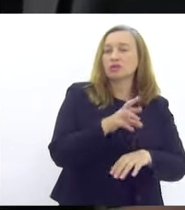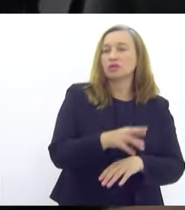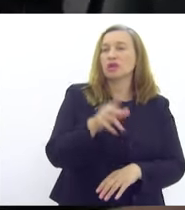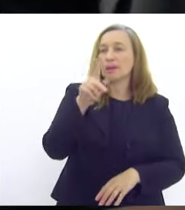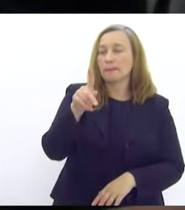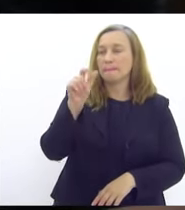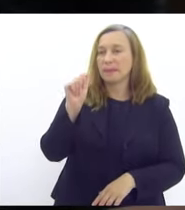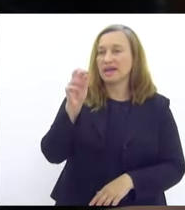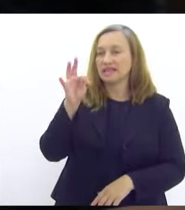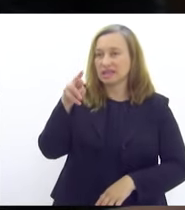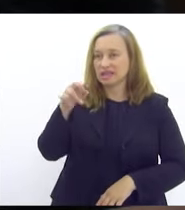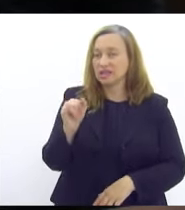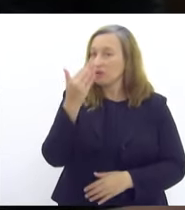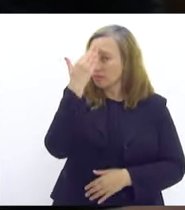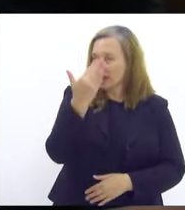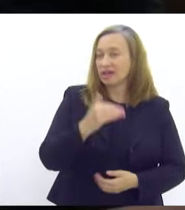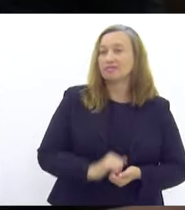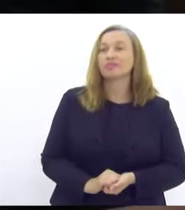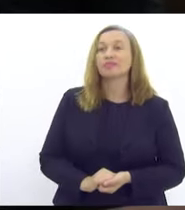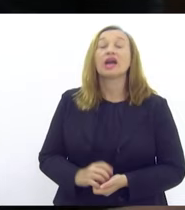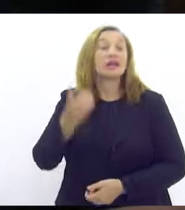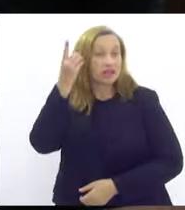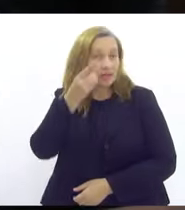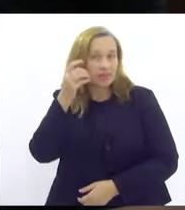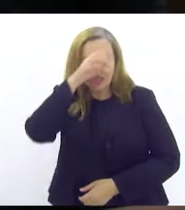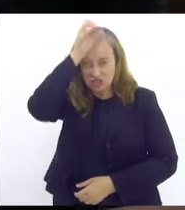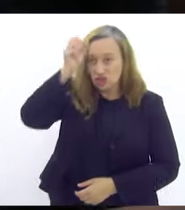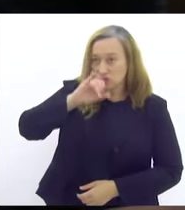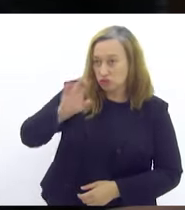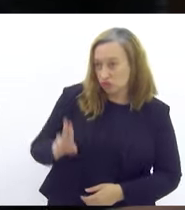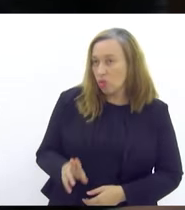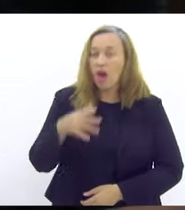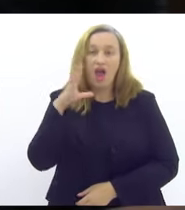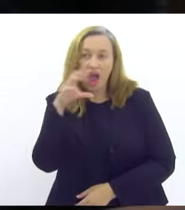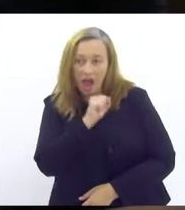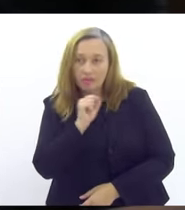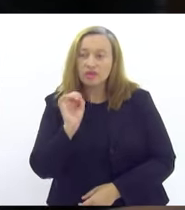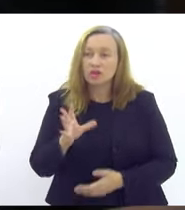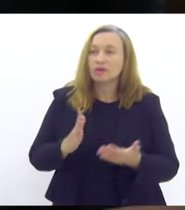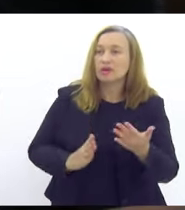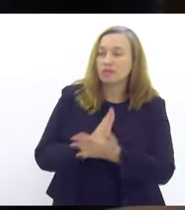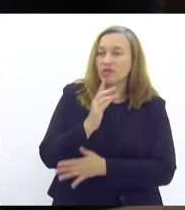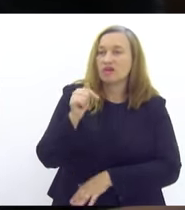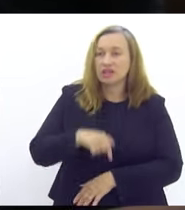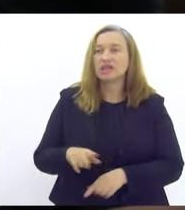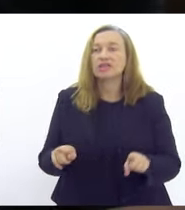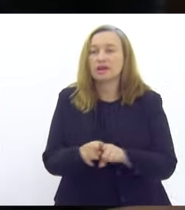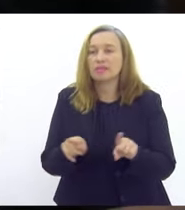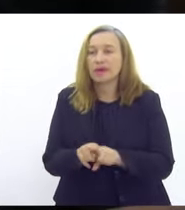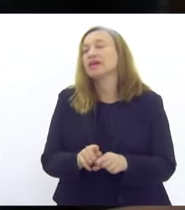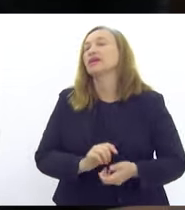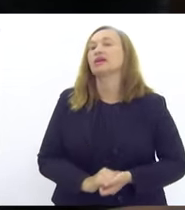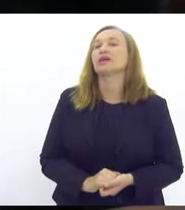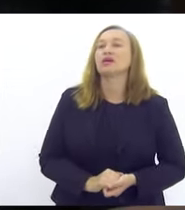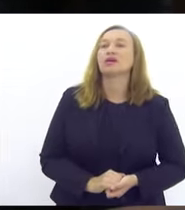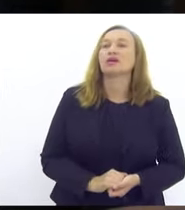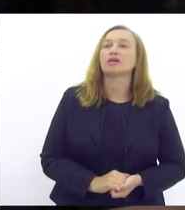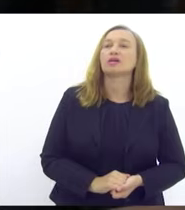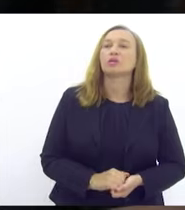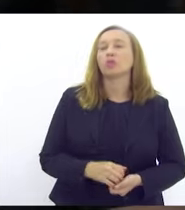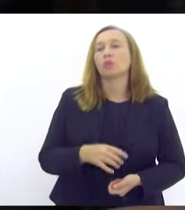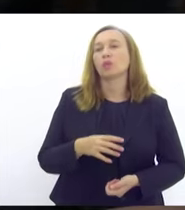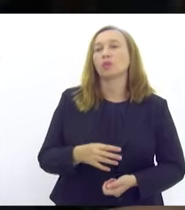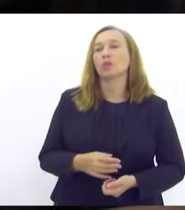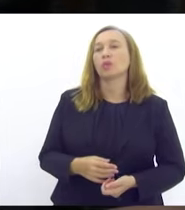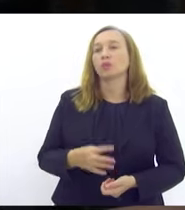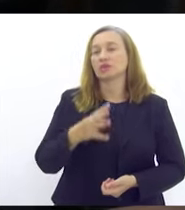Cardoso, muito obrigada. E, deputada Tiaju, rapidamente, só porque aprovamos também aqui no Bojo, o